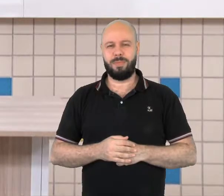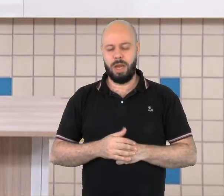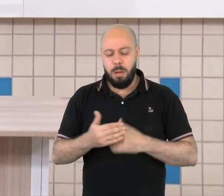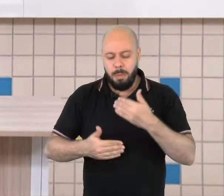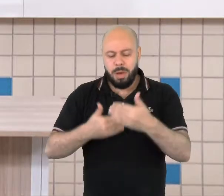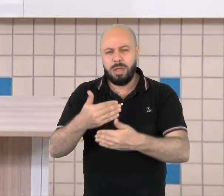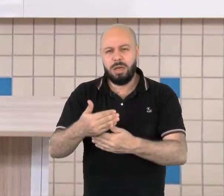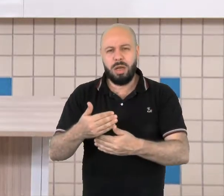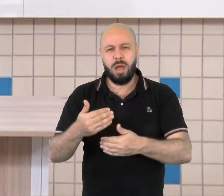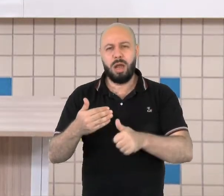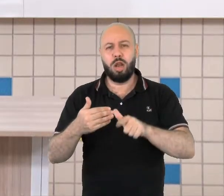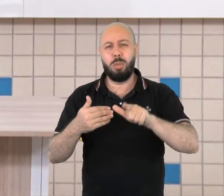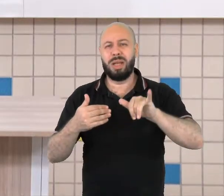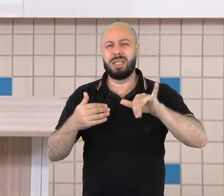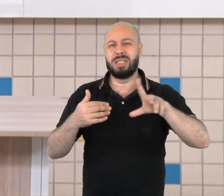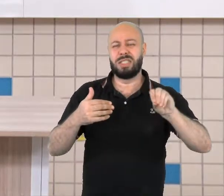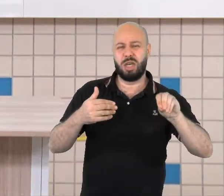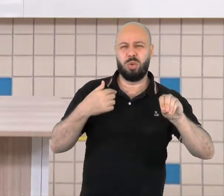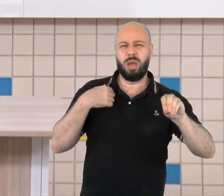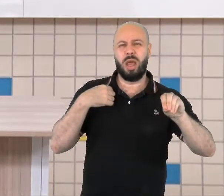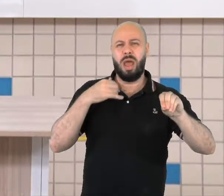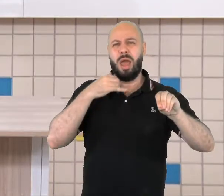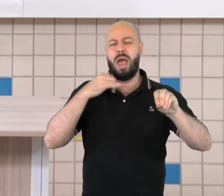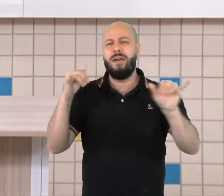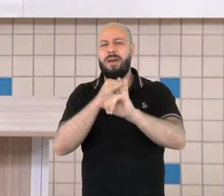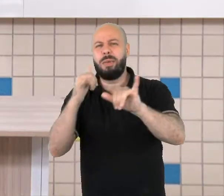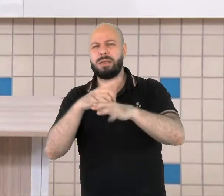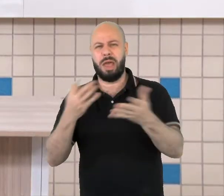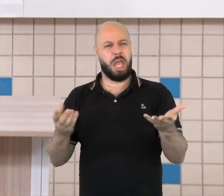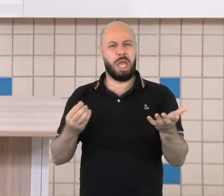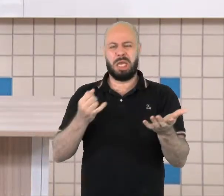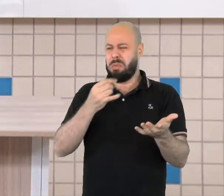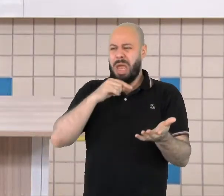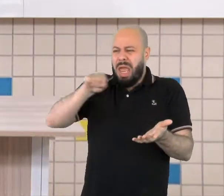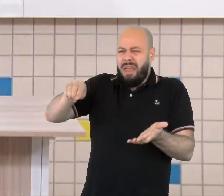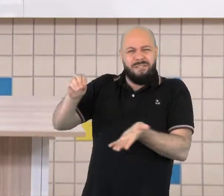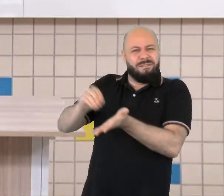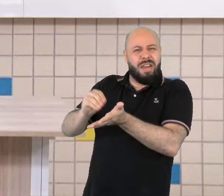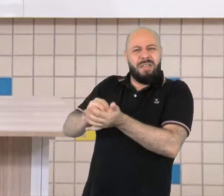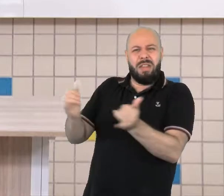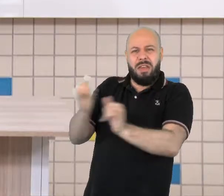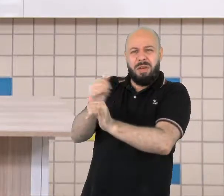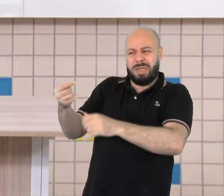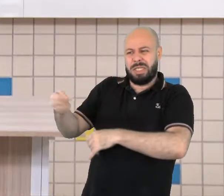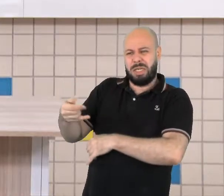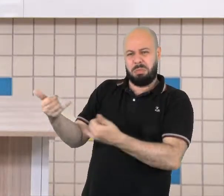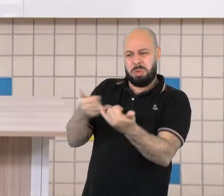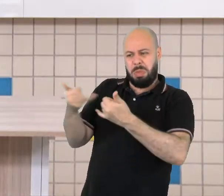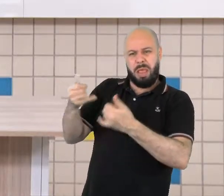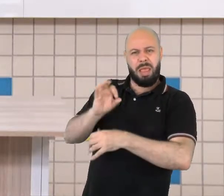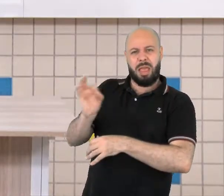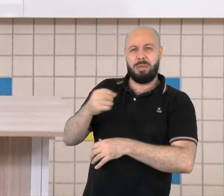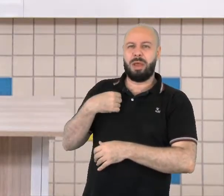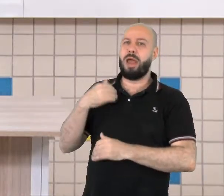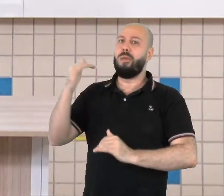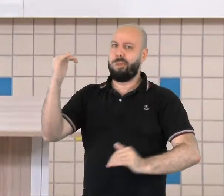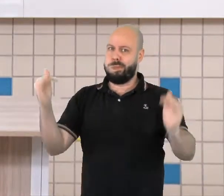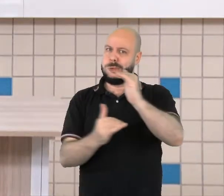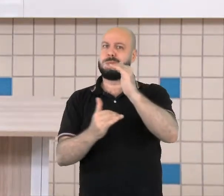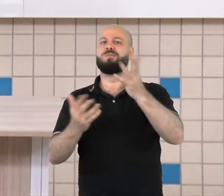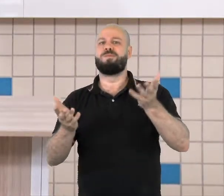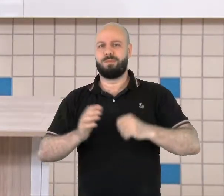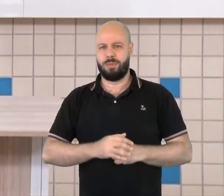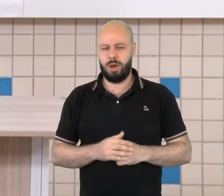globalização da informação é esse que a gente nem informação a gente pode ter. Então, ele é desigual, tá? Ele